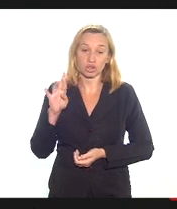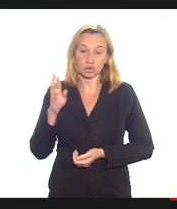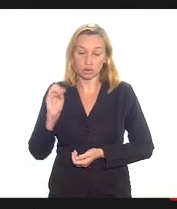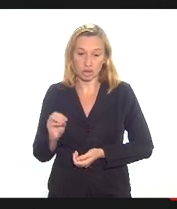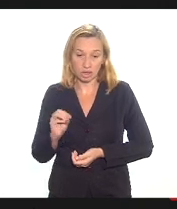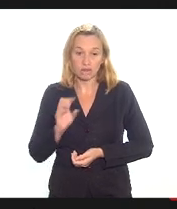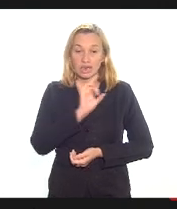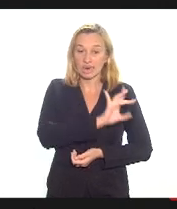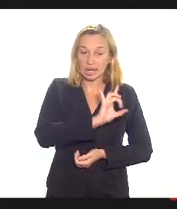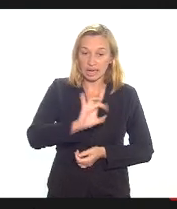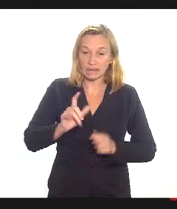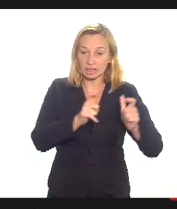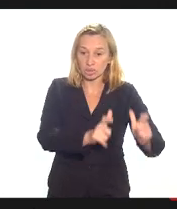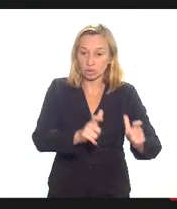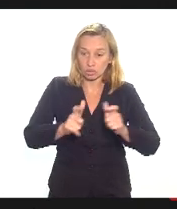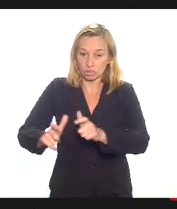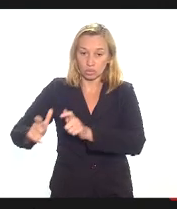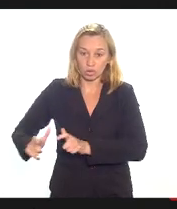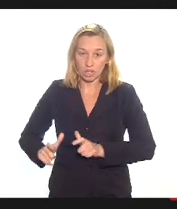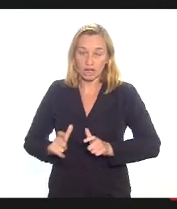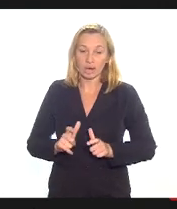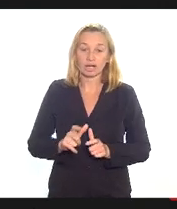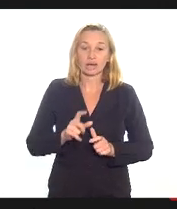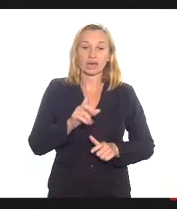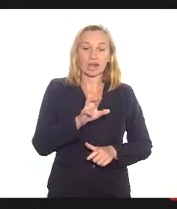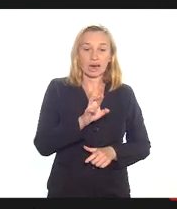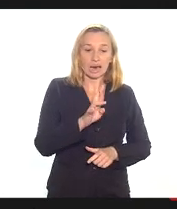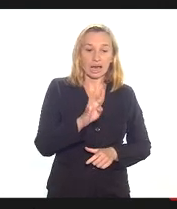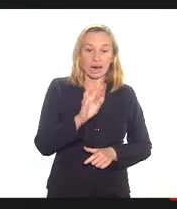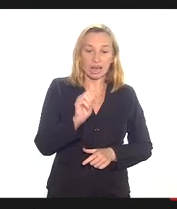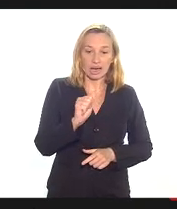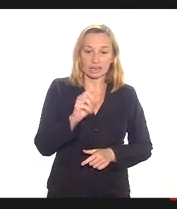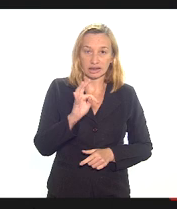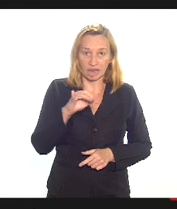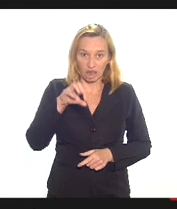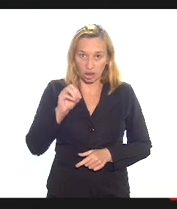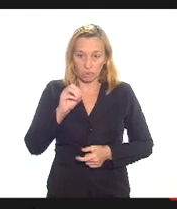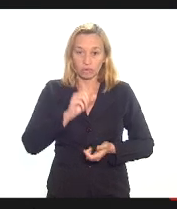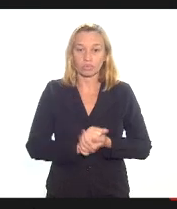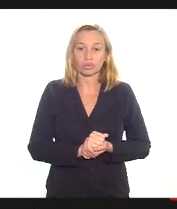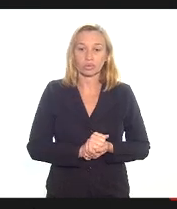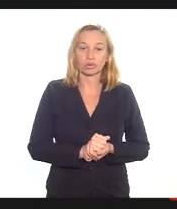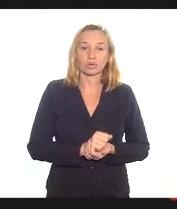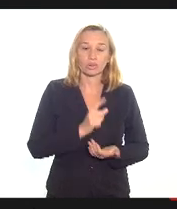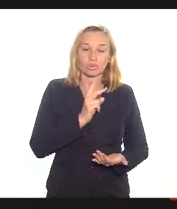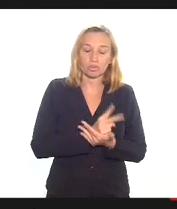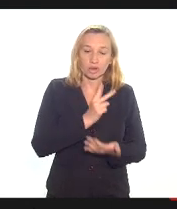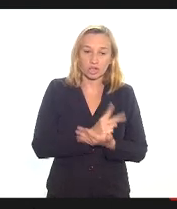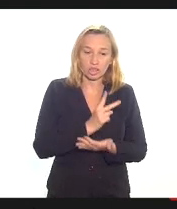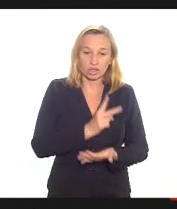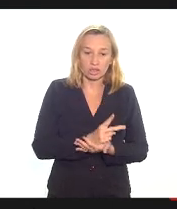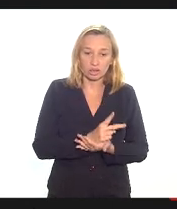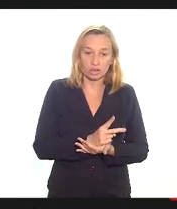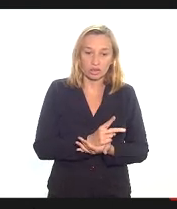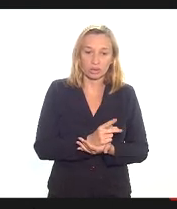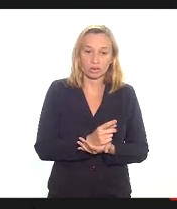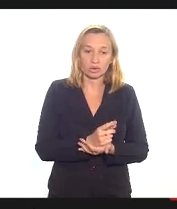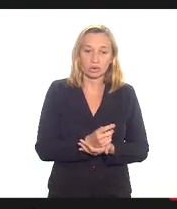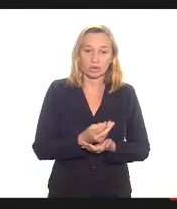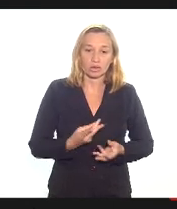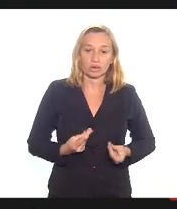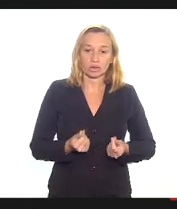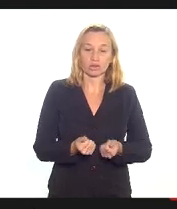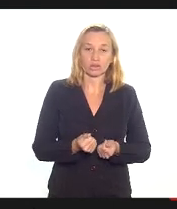cada campo podia ter um critério de rateio, ainda que o levantamento e a despesa fosse comum